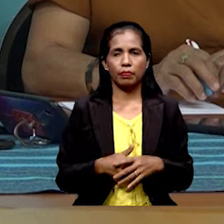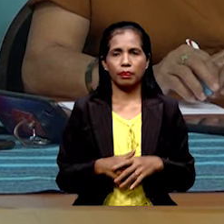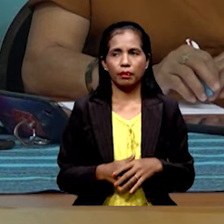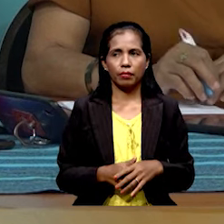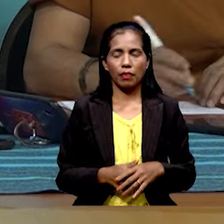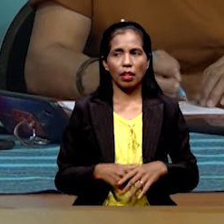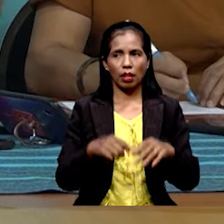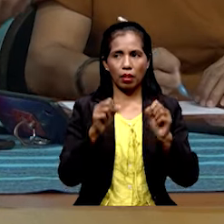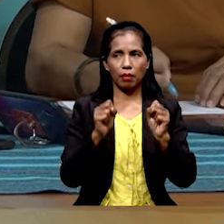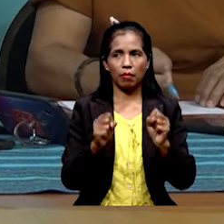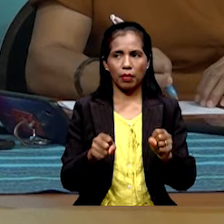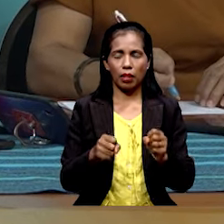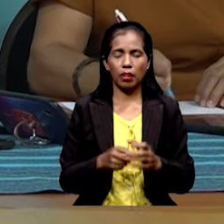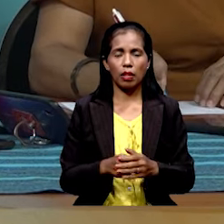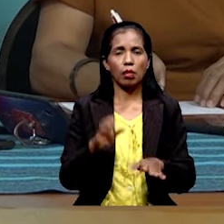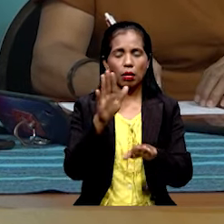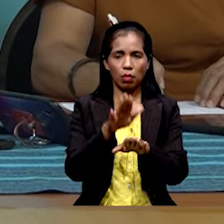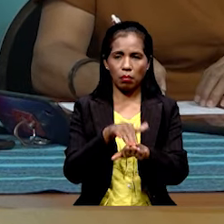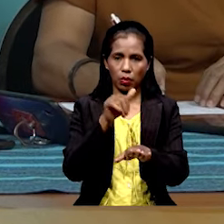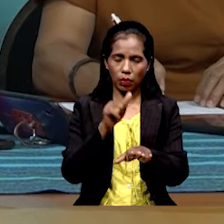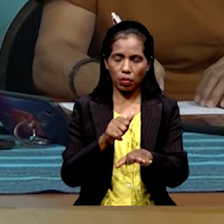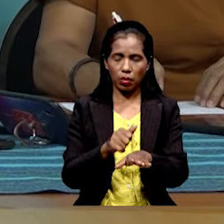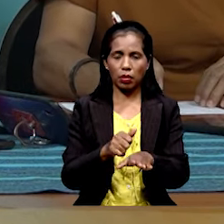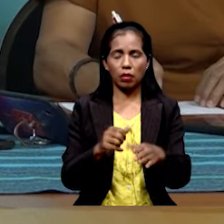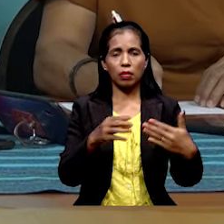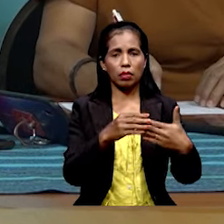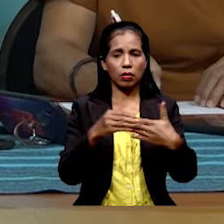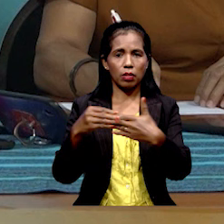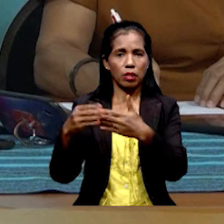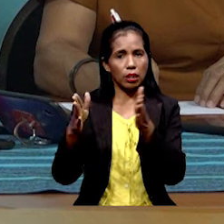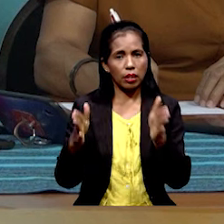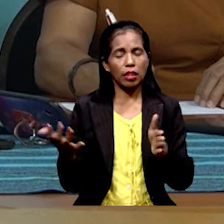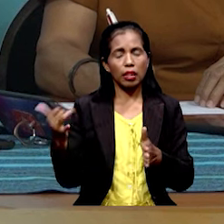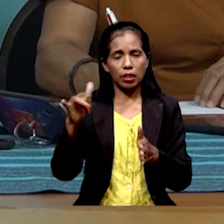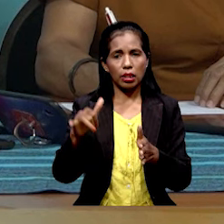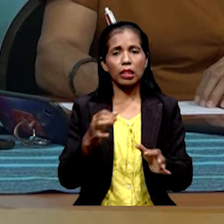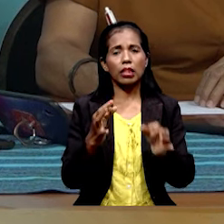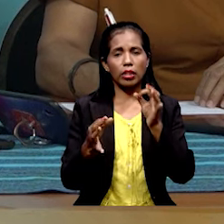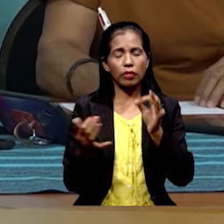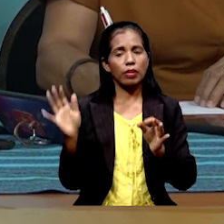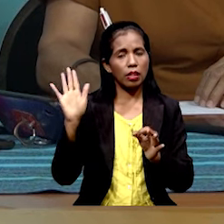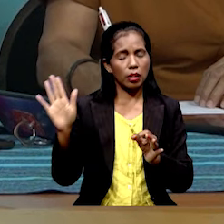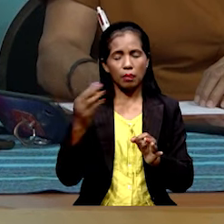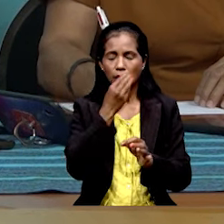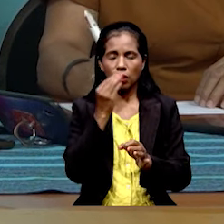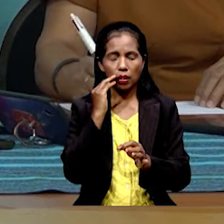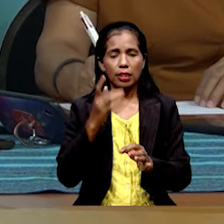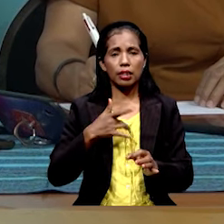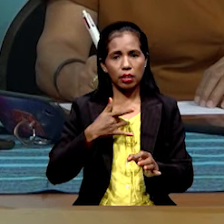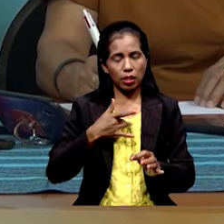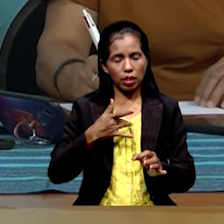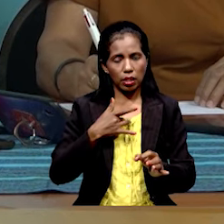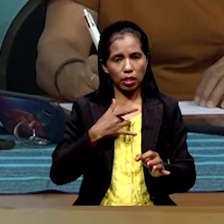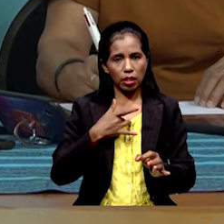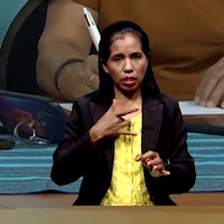para bele bolo e de sira tama se nia sinti nia nia ulo fundador de